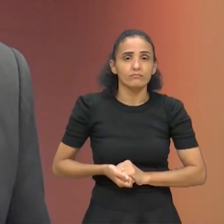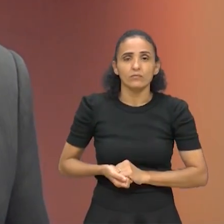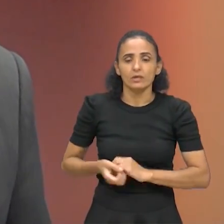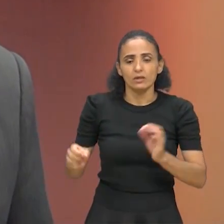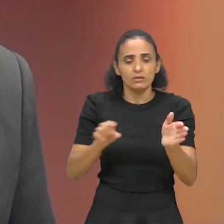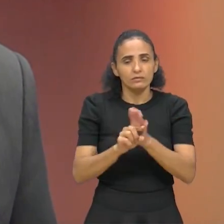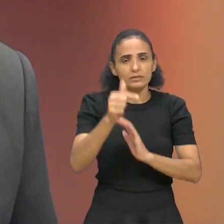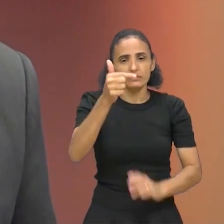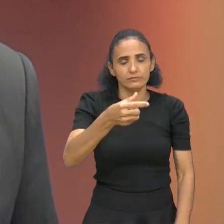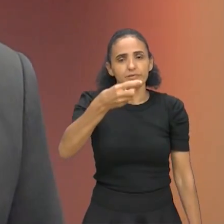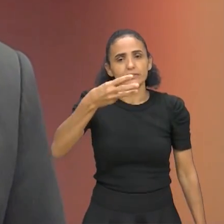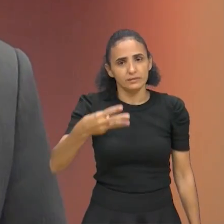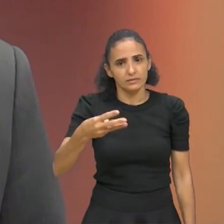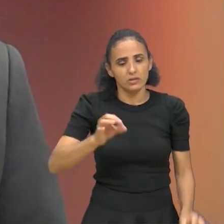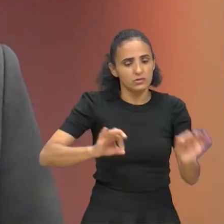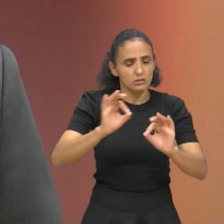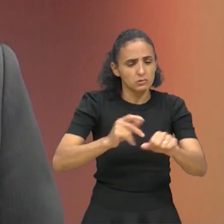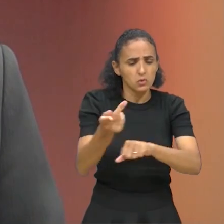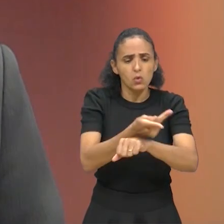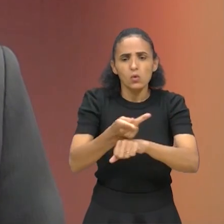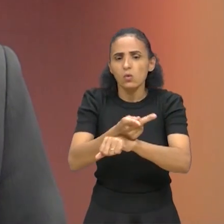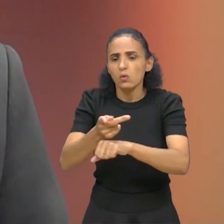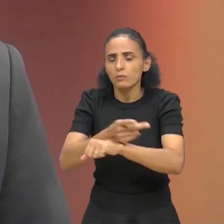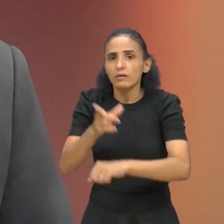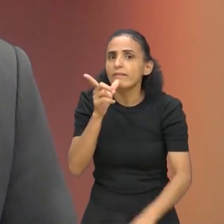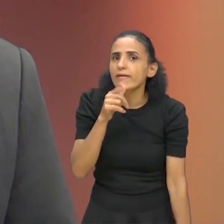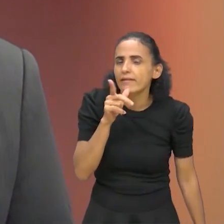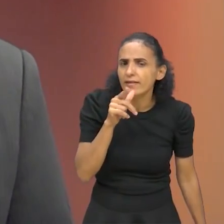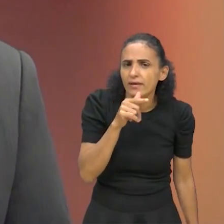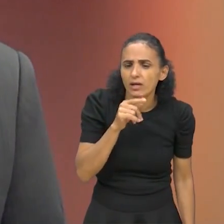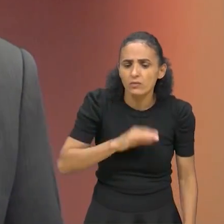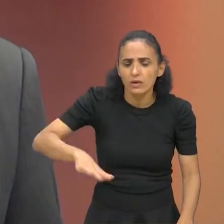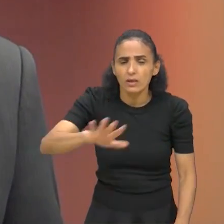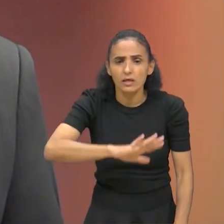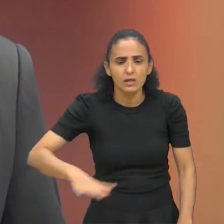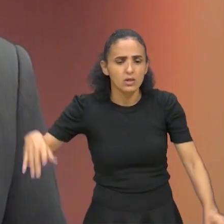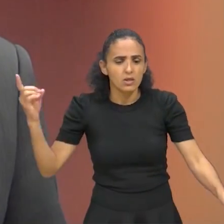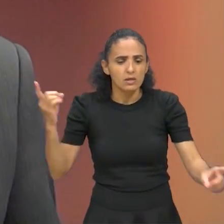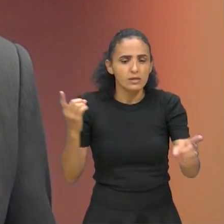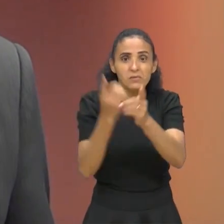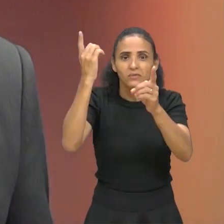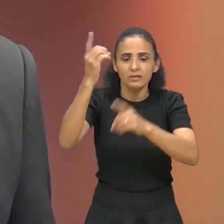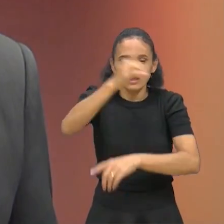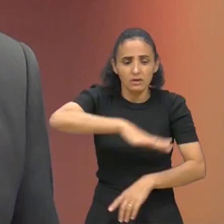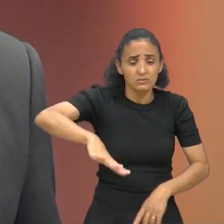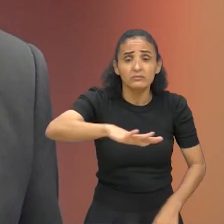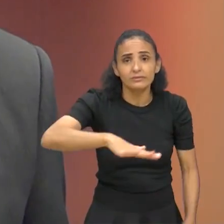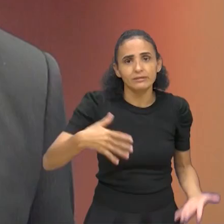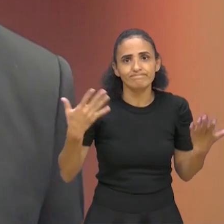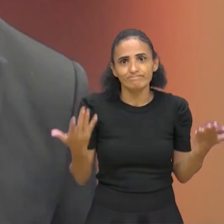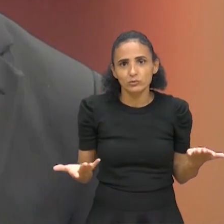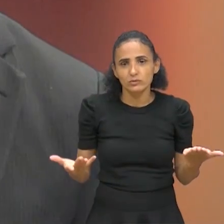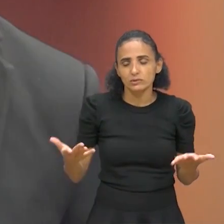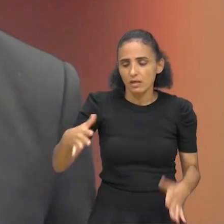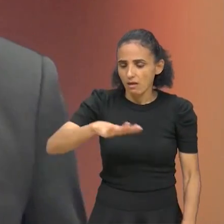versículo de número 23 que ao procurarem água, eles chegam a um lugar, mas este lugar, ele está